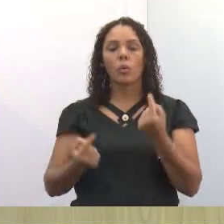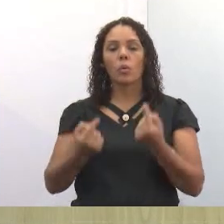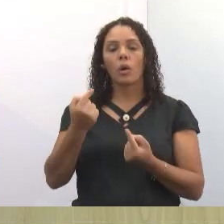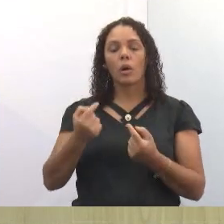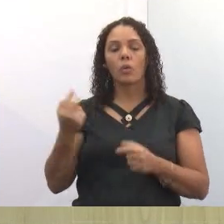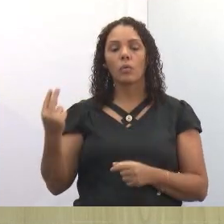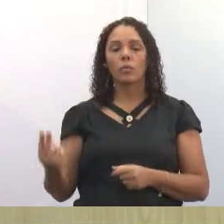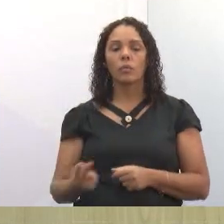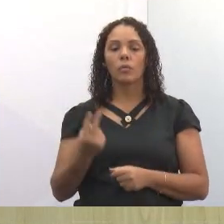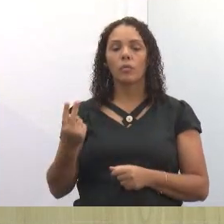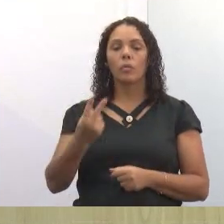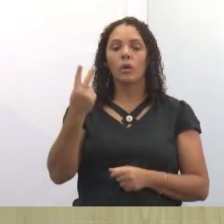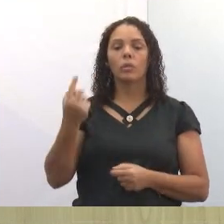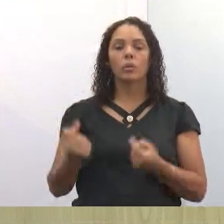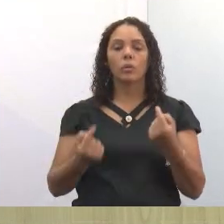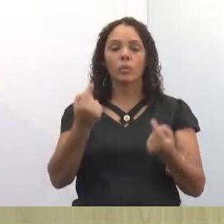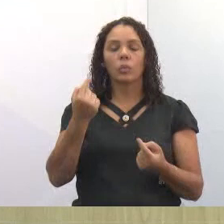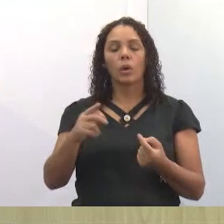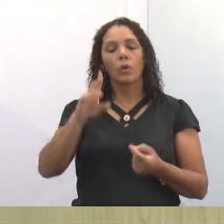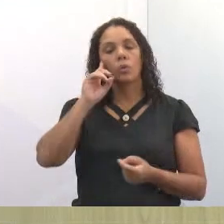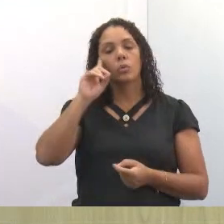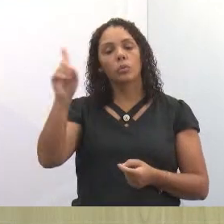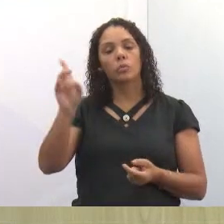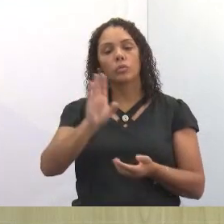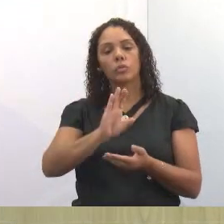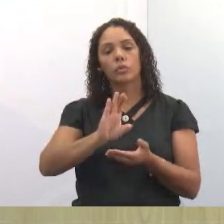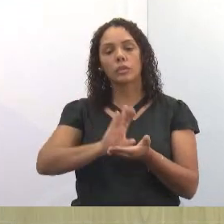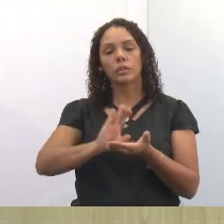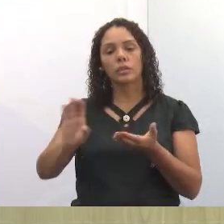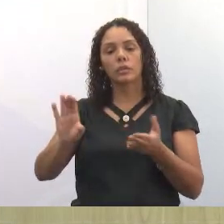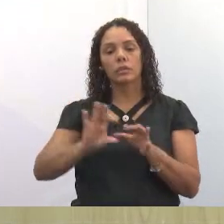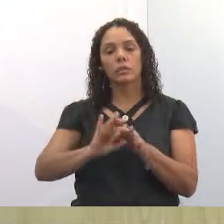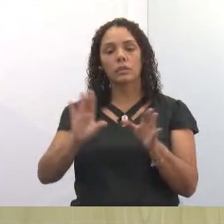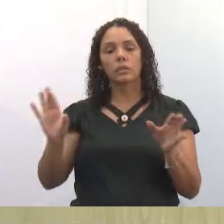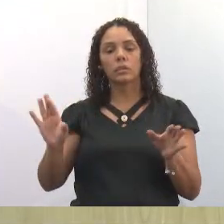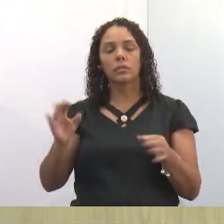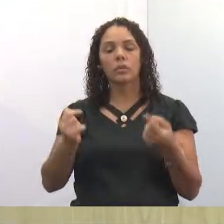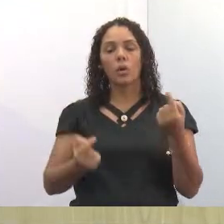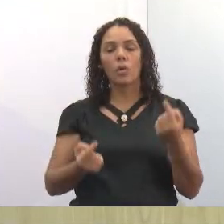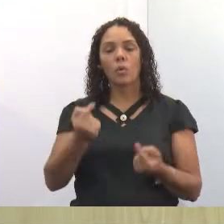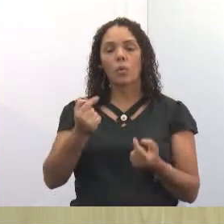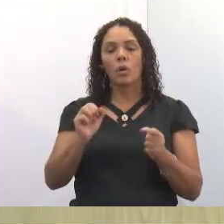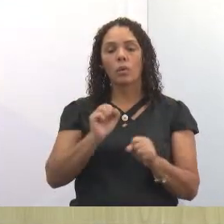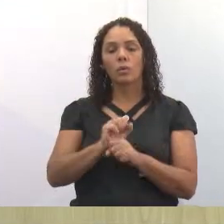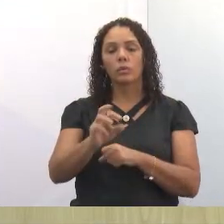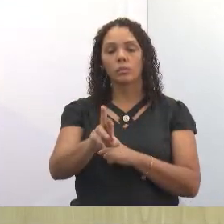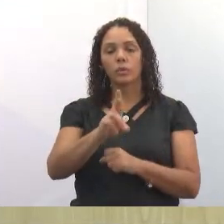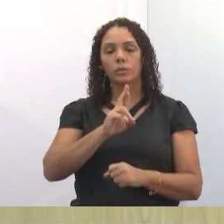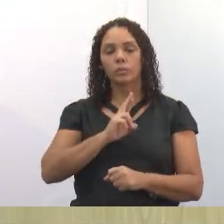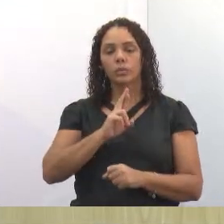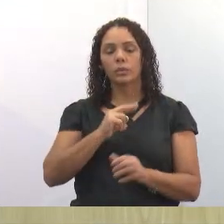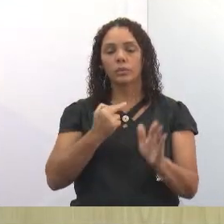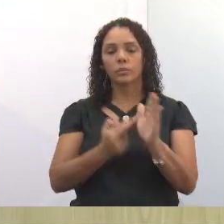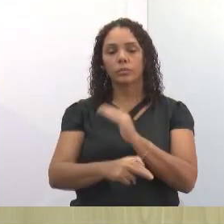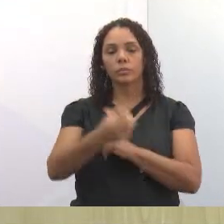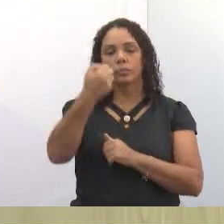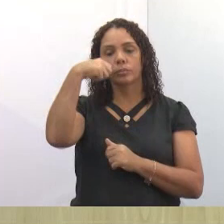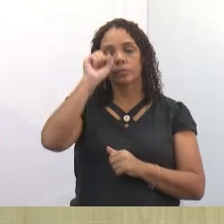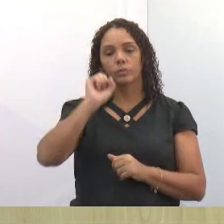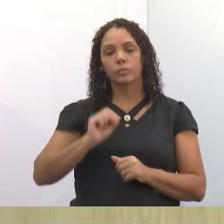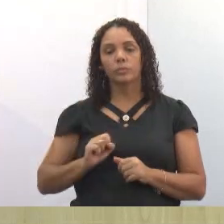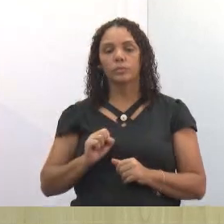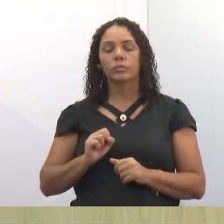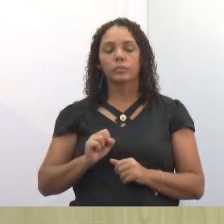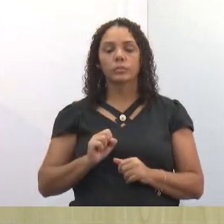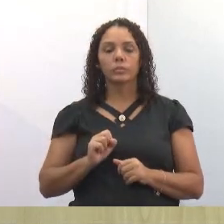datas das liberações? Ao aguardo da manifestação, autoria vereadora Sônia Patos